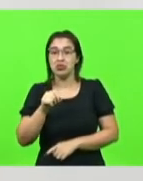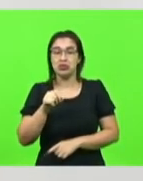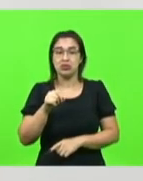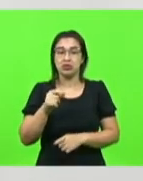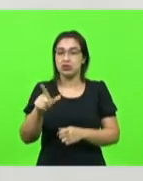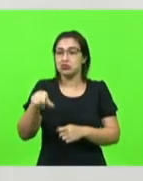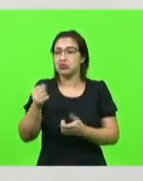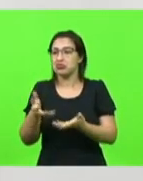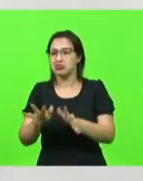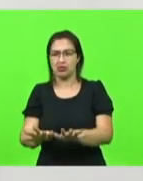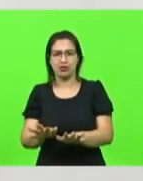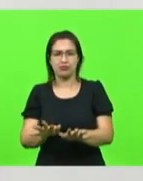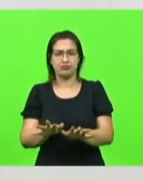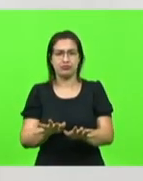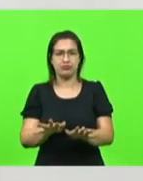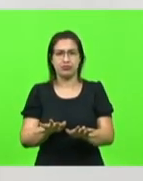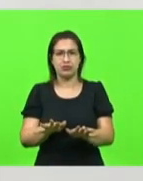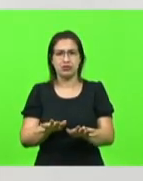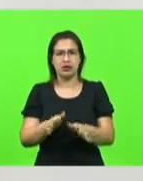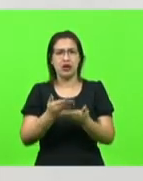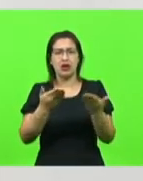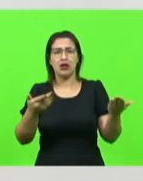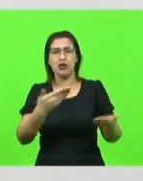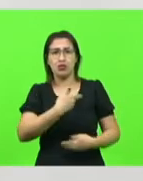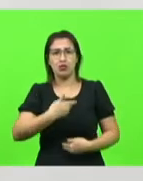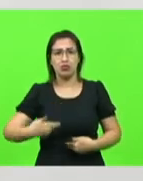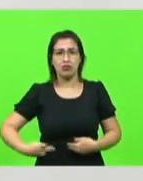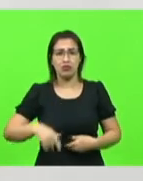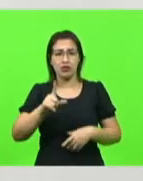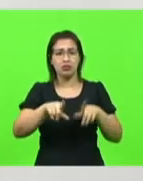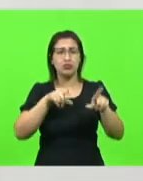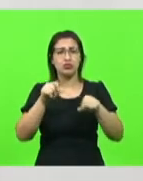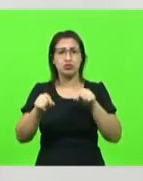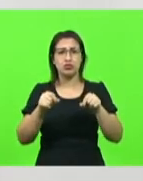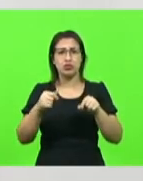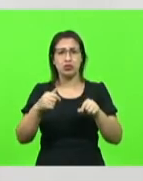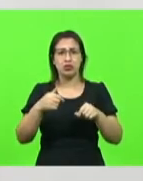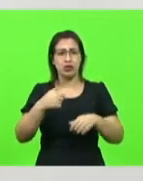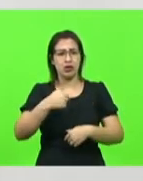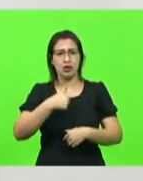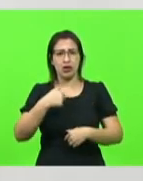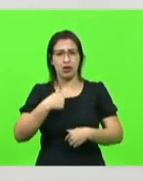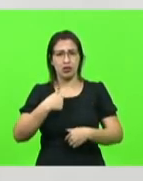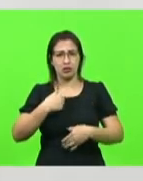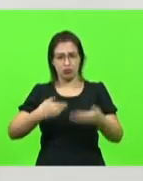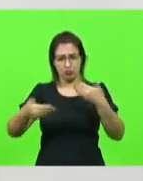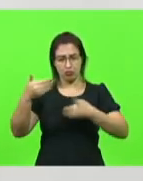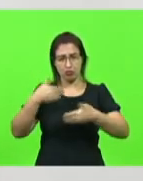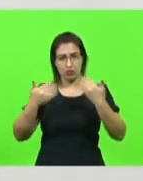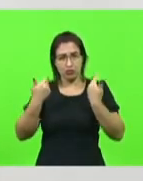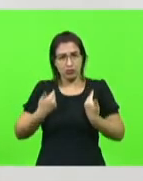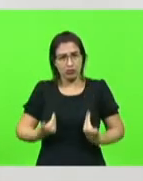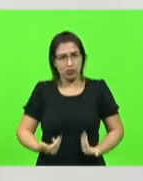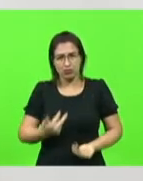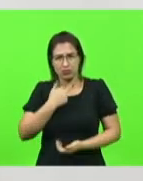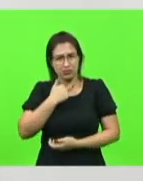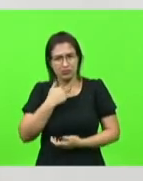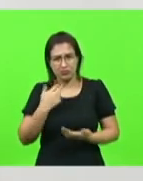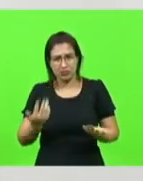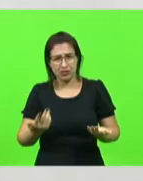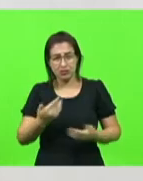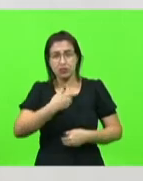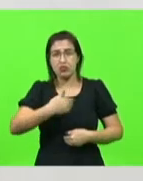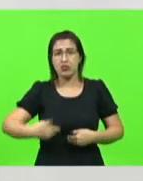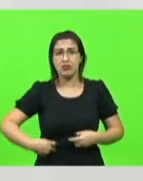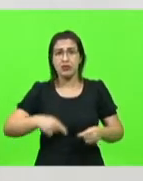corpo, gente, é muito sério. Eu perdi o controle sobre o meu próprio corpo. O governo escolhe o que ele vai colocar dentro